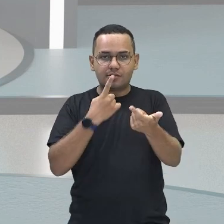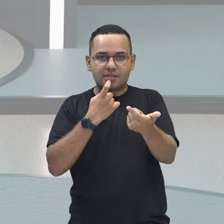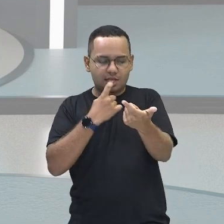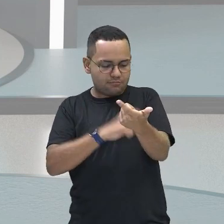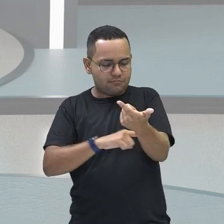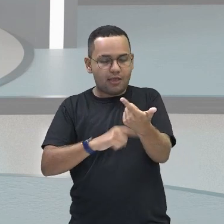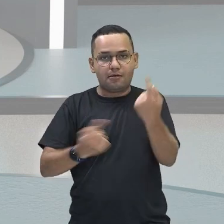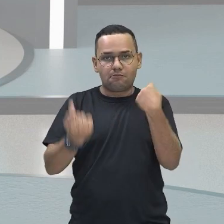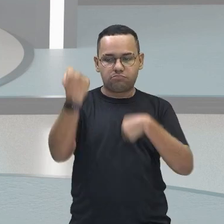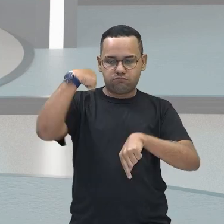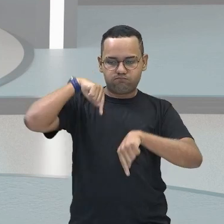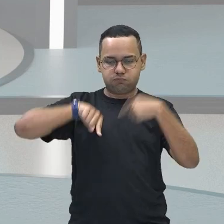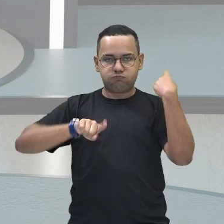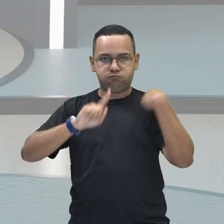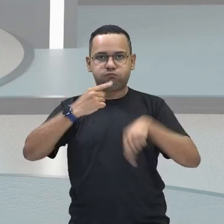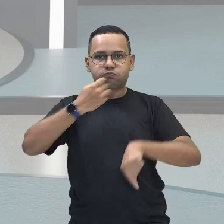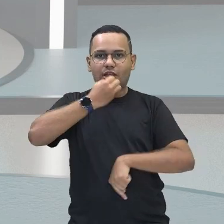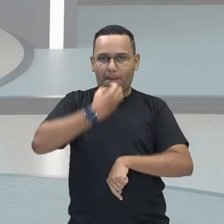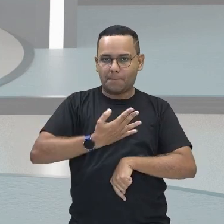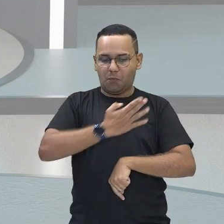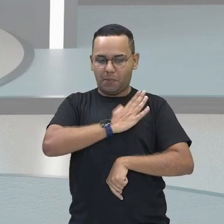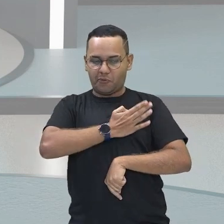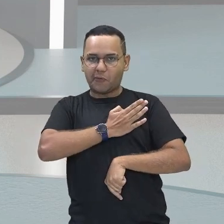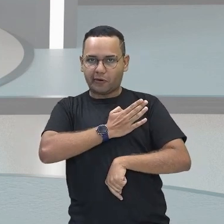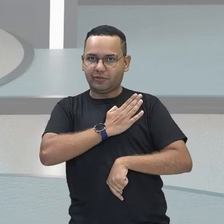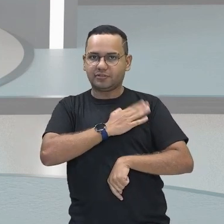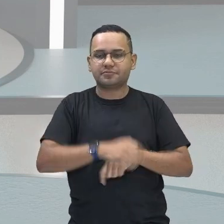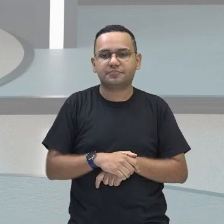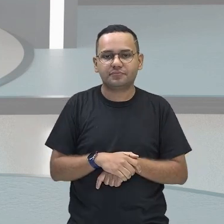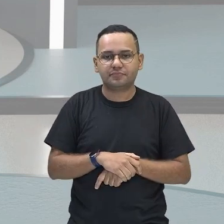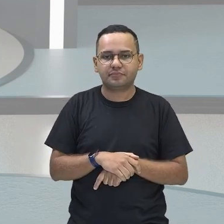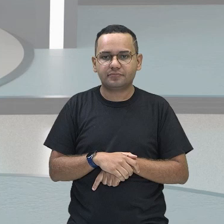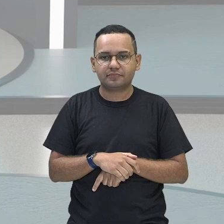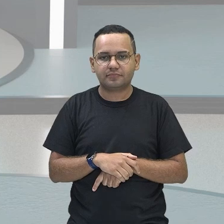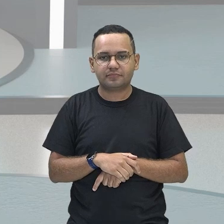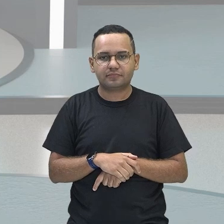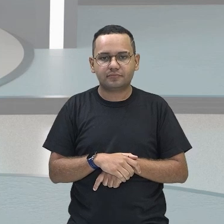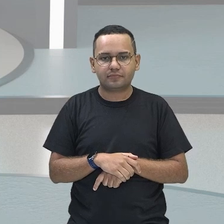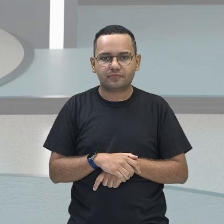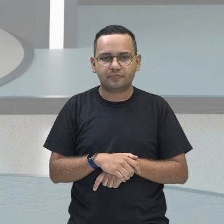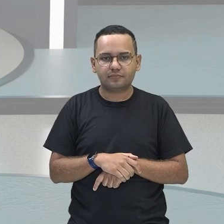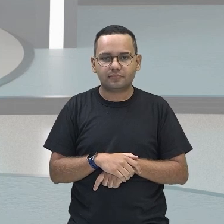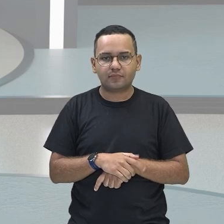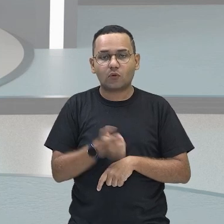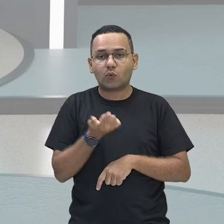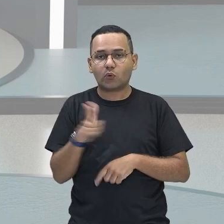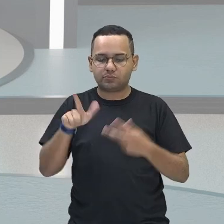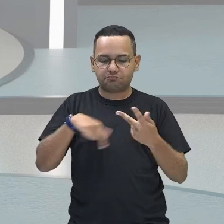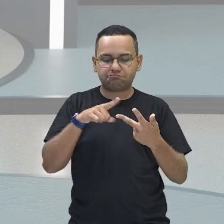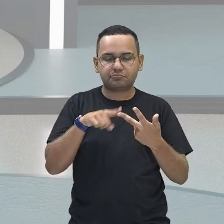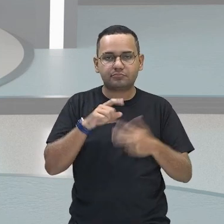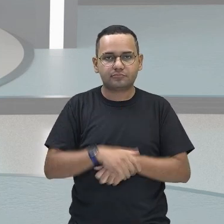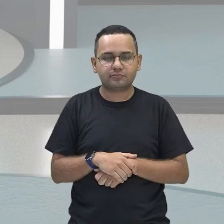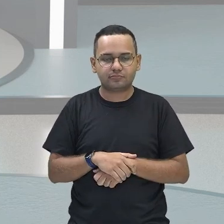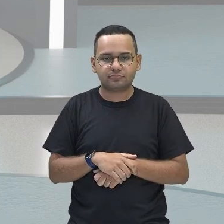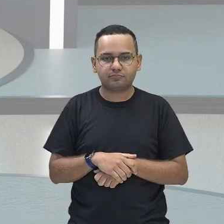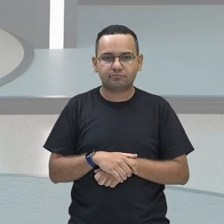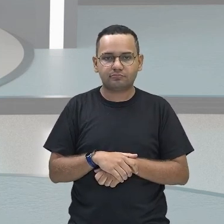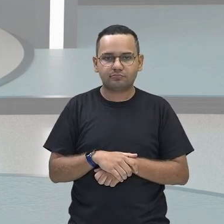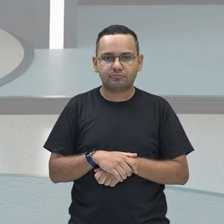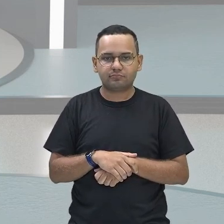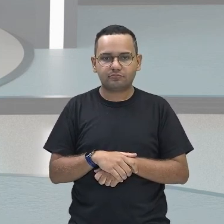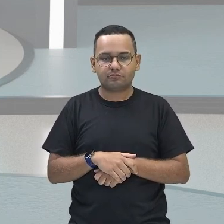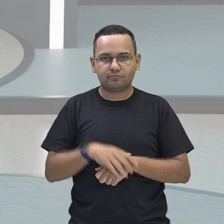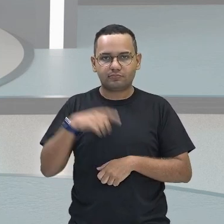problemas relacionados ao sistema cardiovascular e os níveis de lipídios do nosso corpo vai me ajudar a aumentar o meu